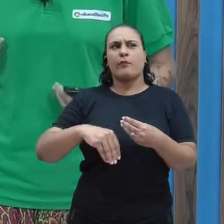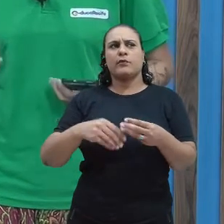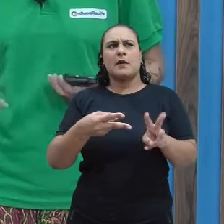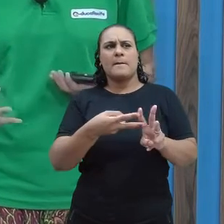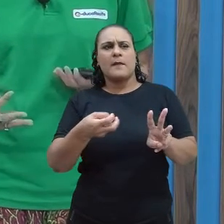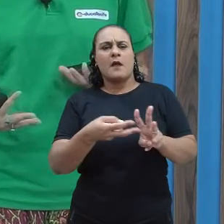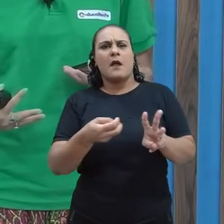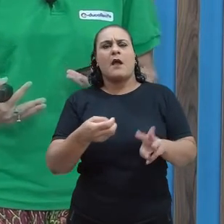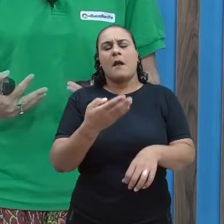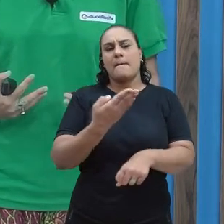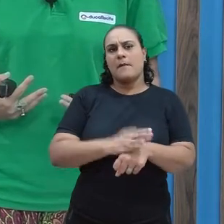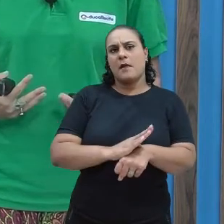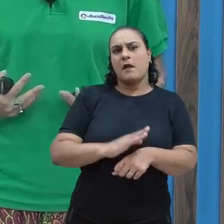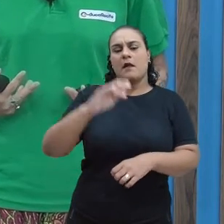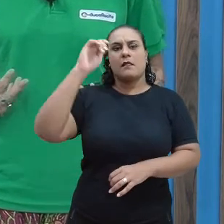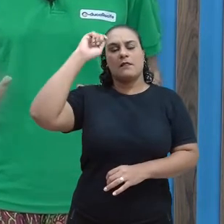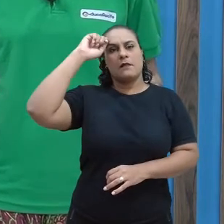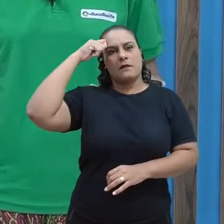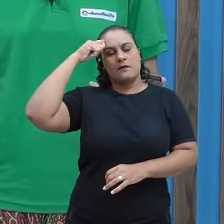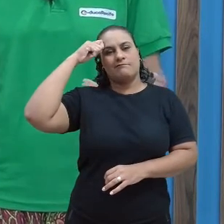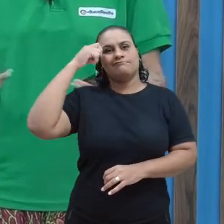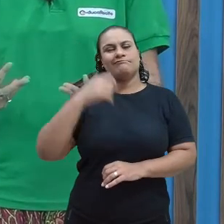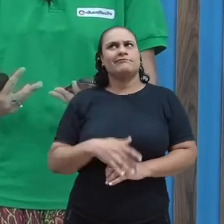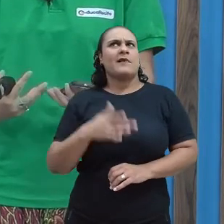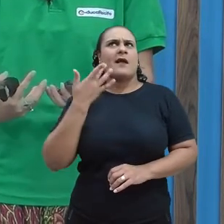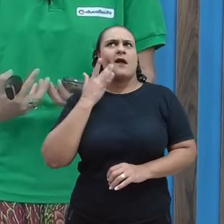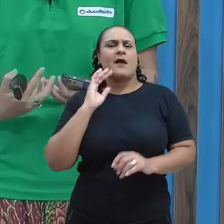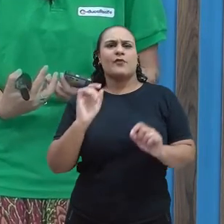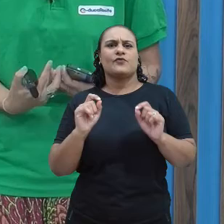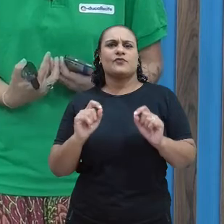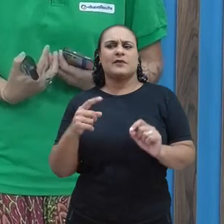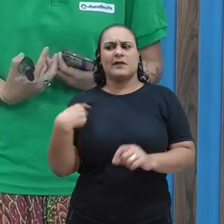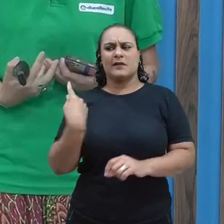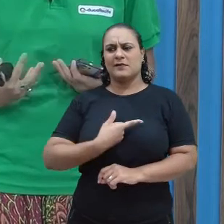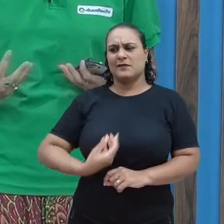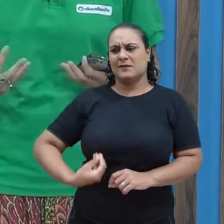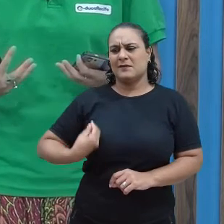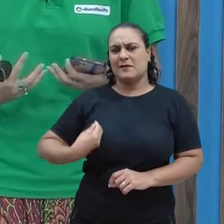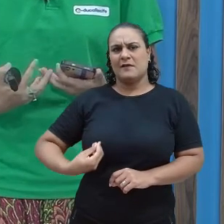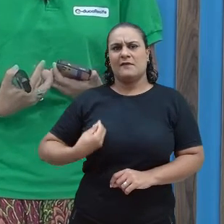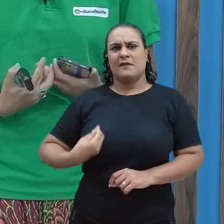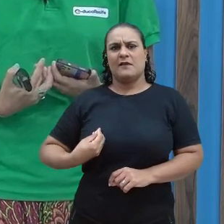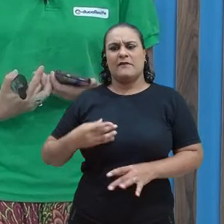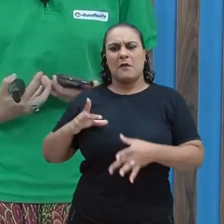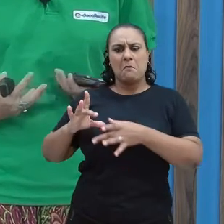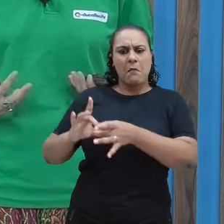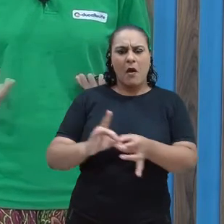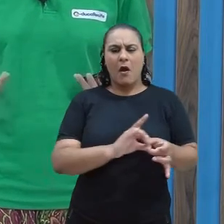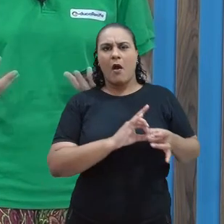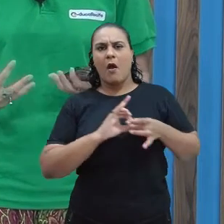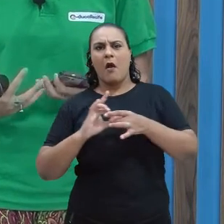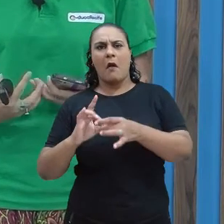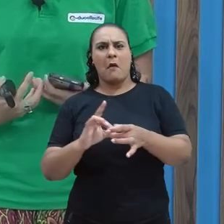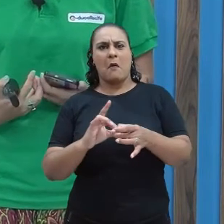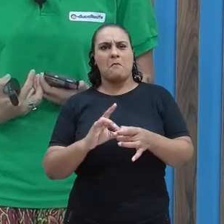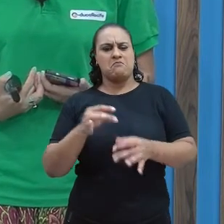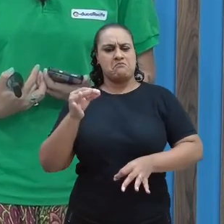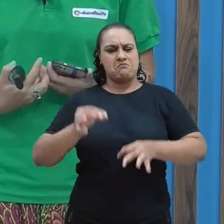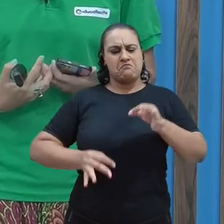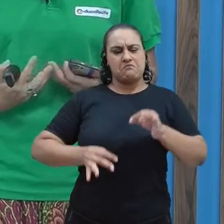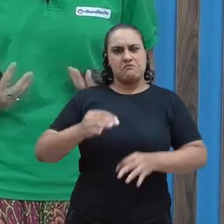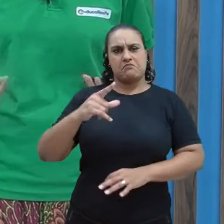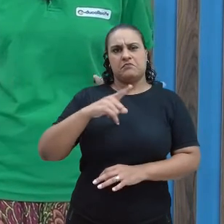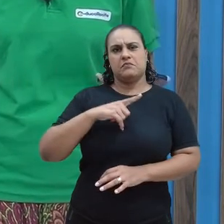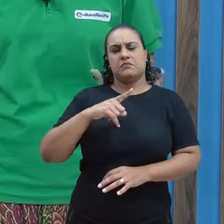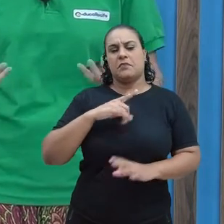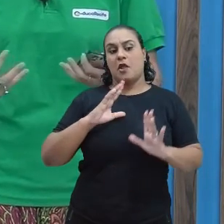indígenas, brancos, negros, acham que a gente, né, vive em uma harmonia, né? Onde tem justiça,